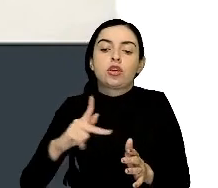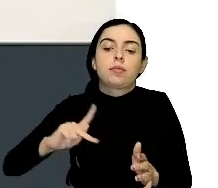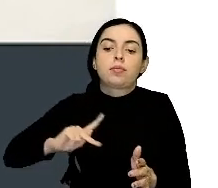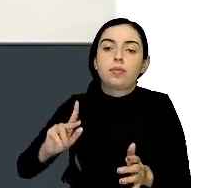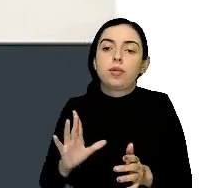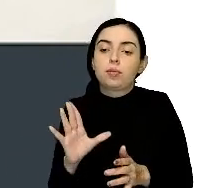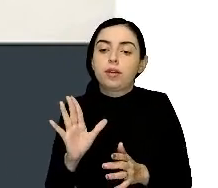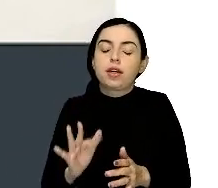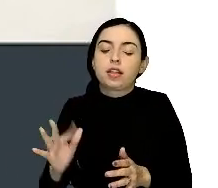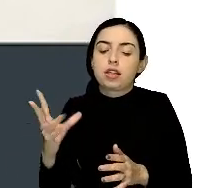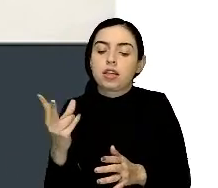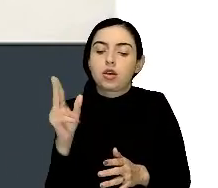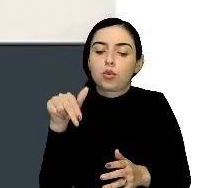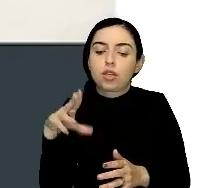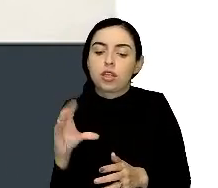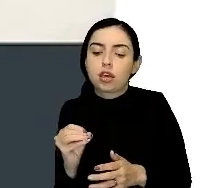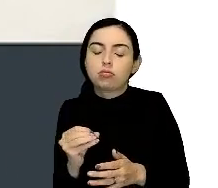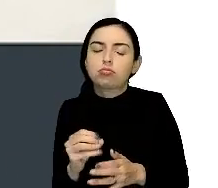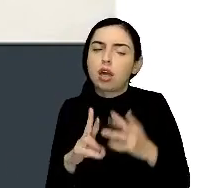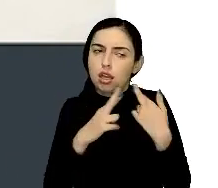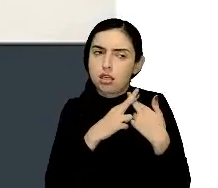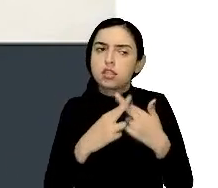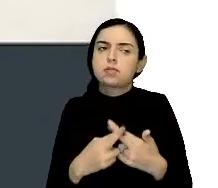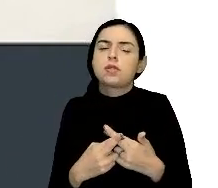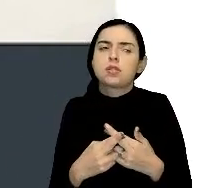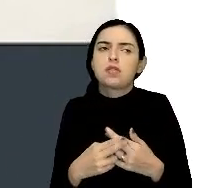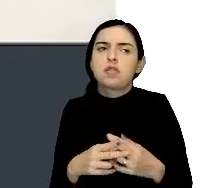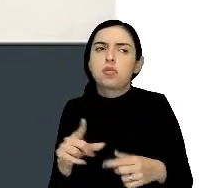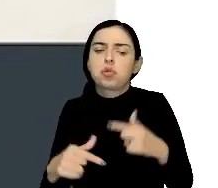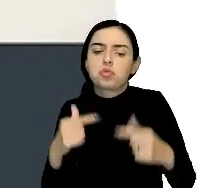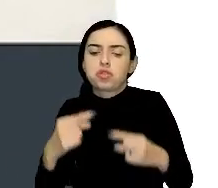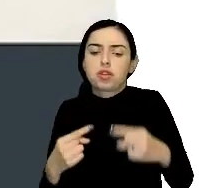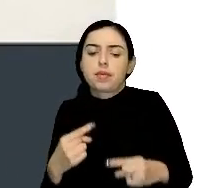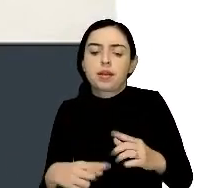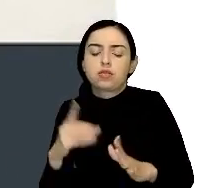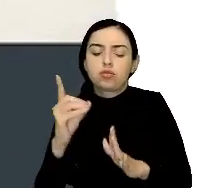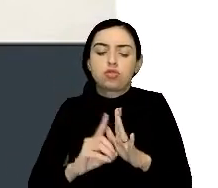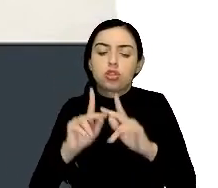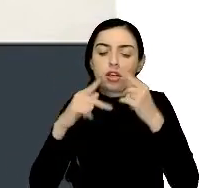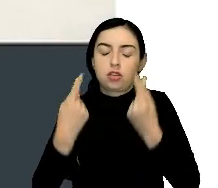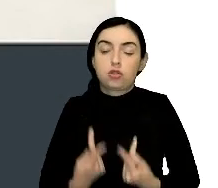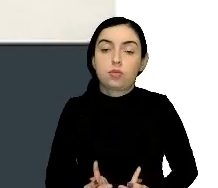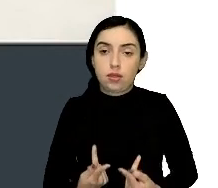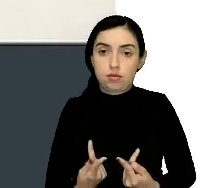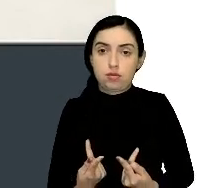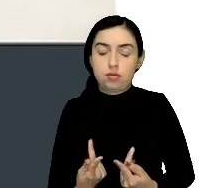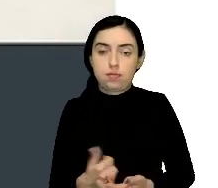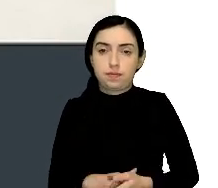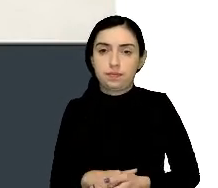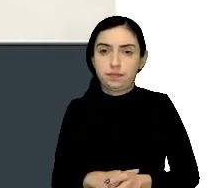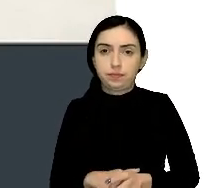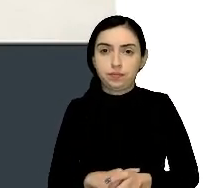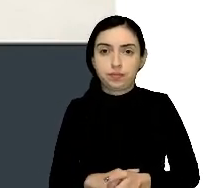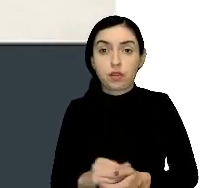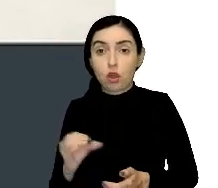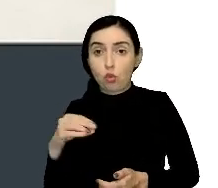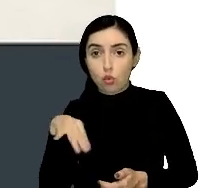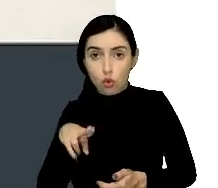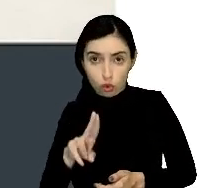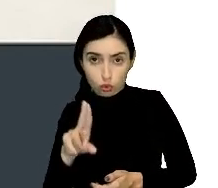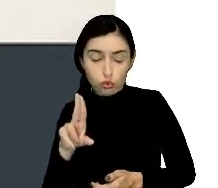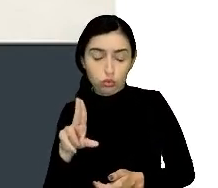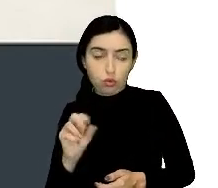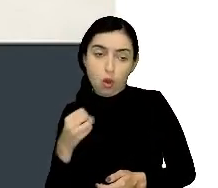Shadow Report quando a gente tem algum debate de direitos humanos, né? Então, vem a ONU, ou